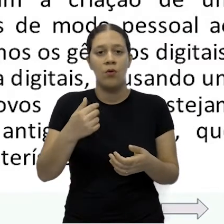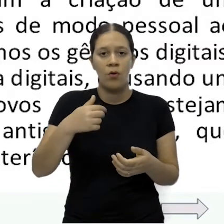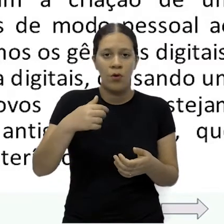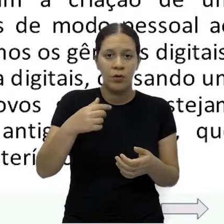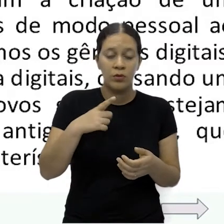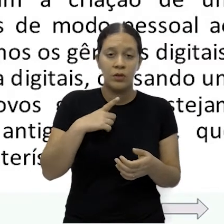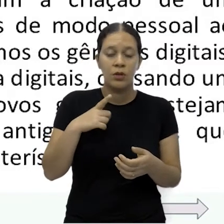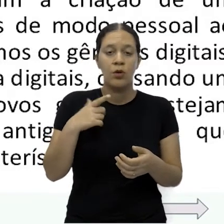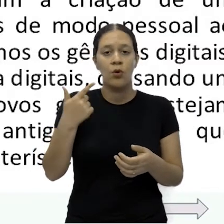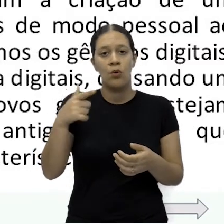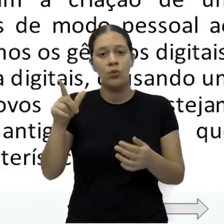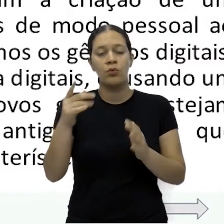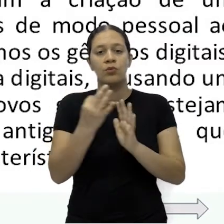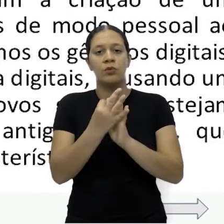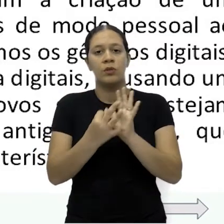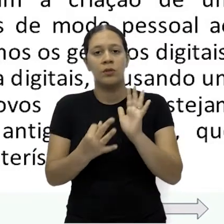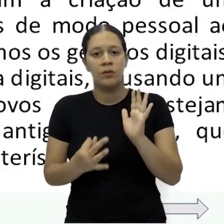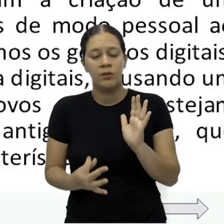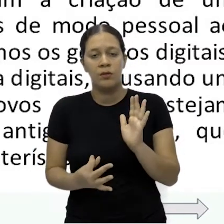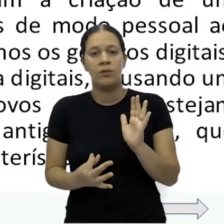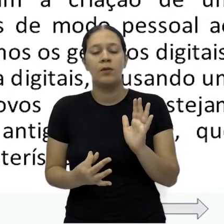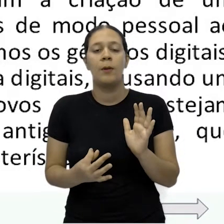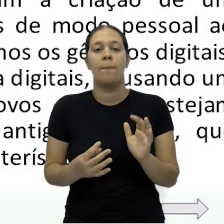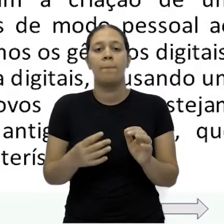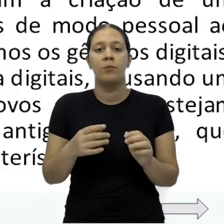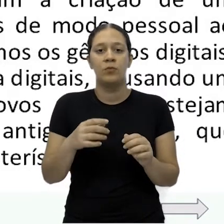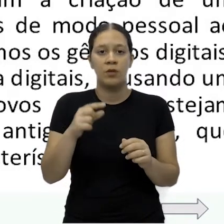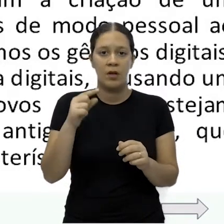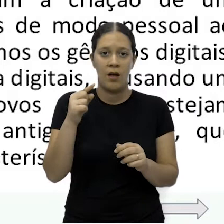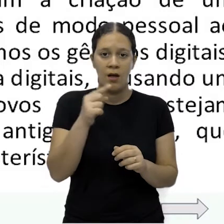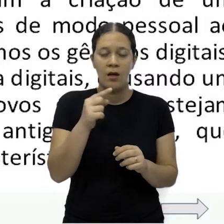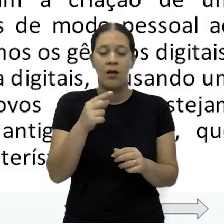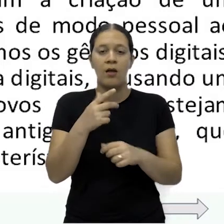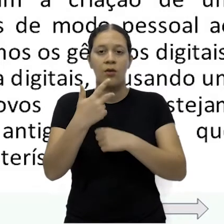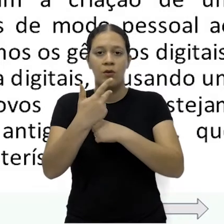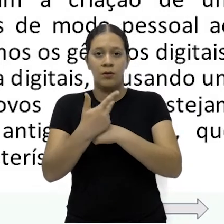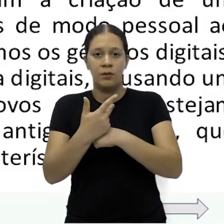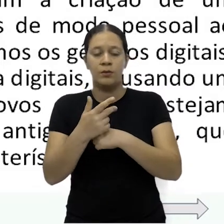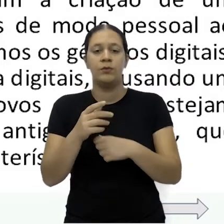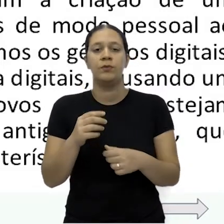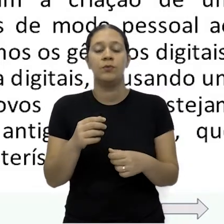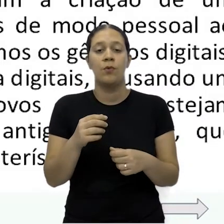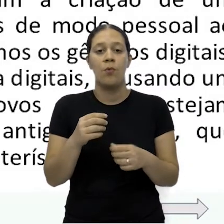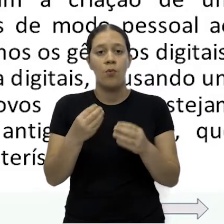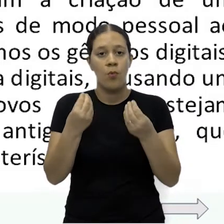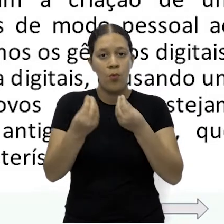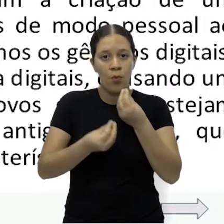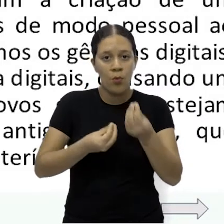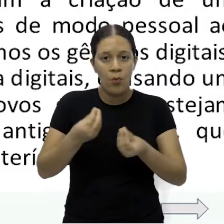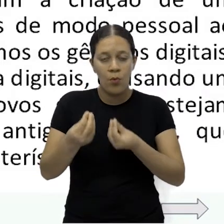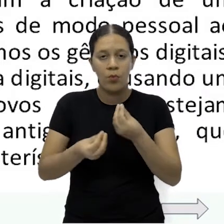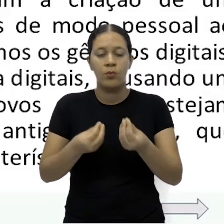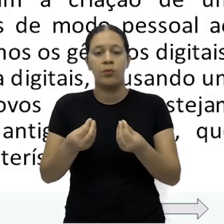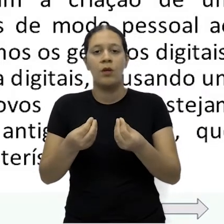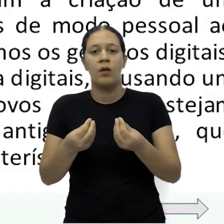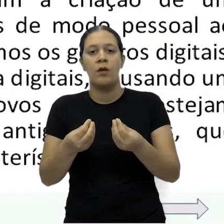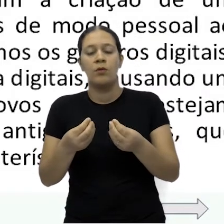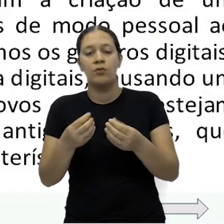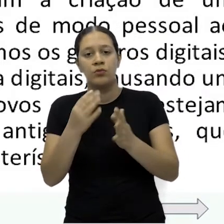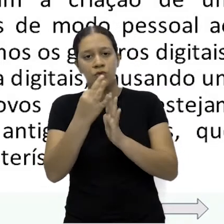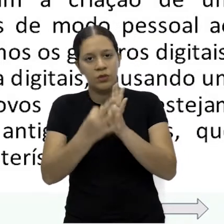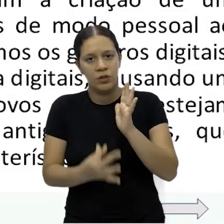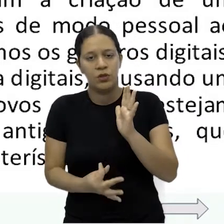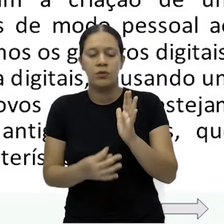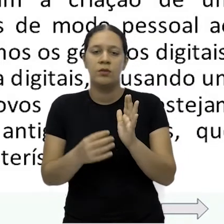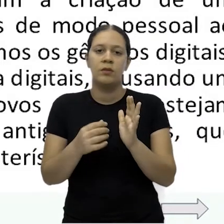Endereços que nos levam a outros textos. São formas de apontar os textos na internet. São formas de pontuar os